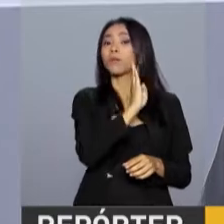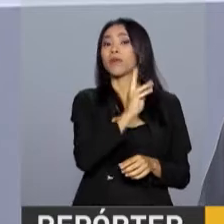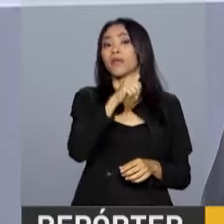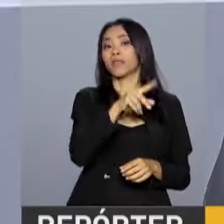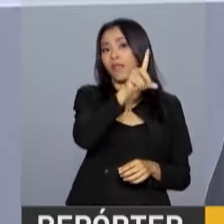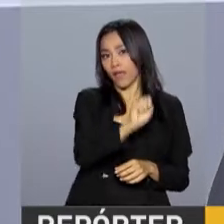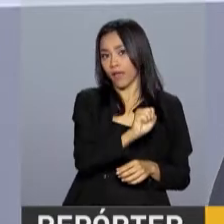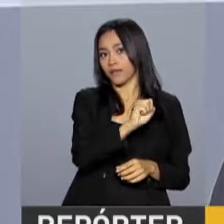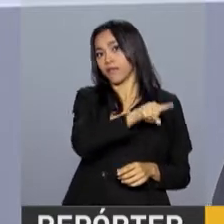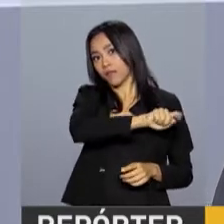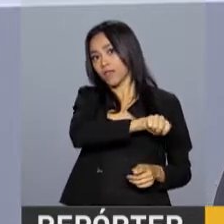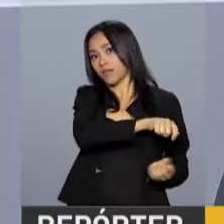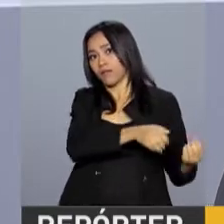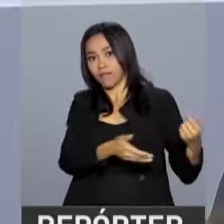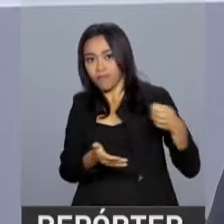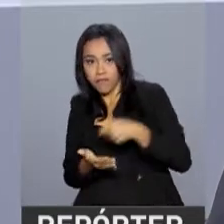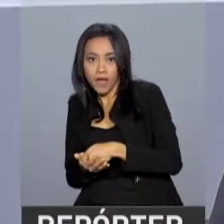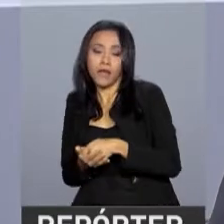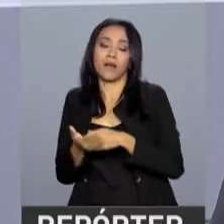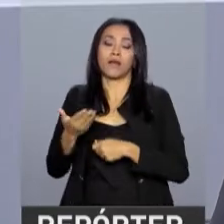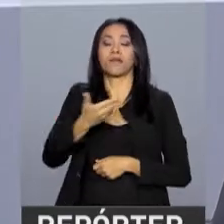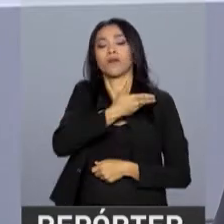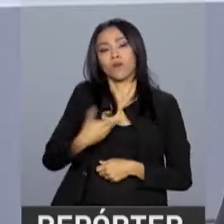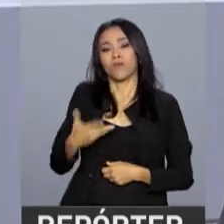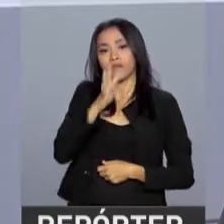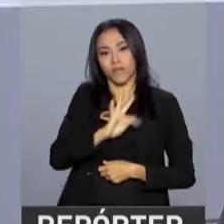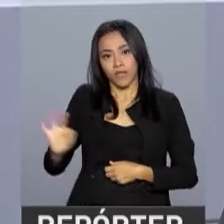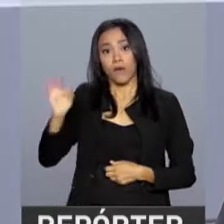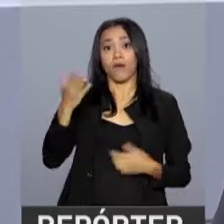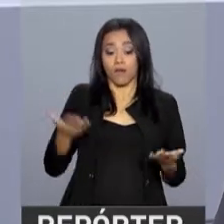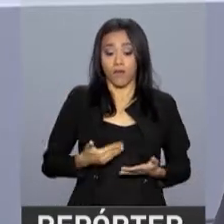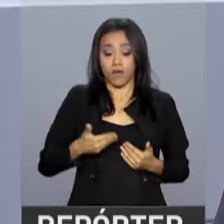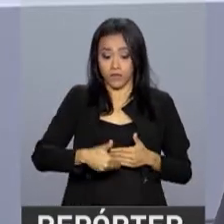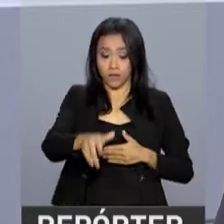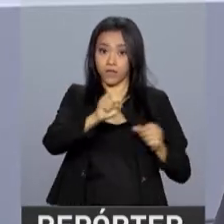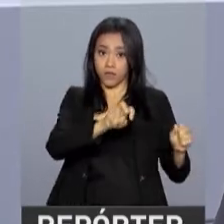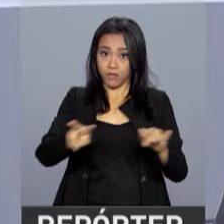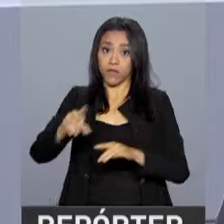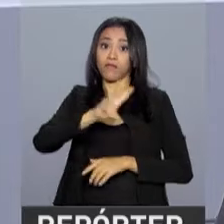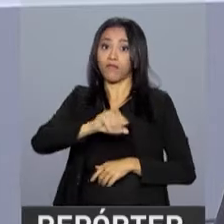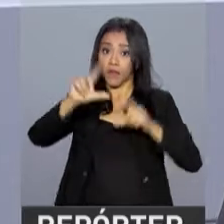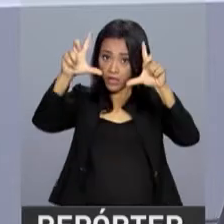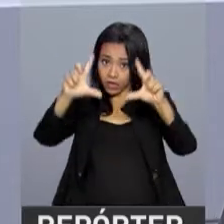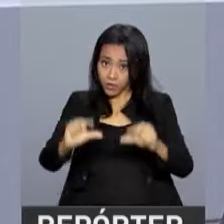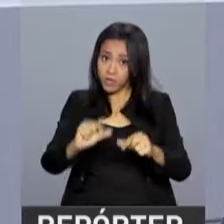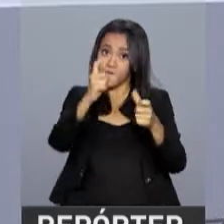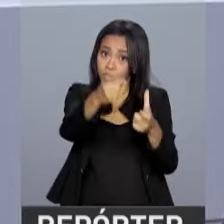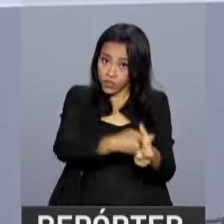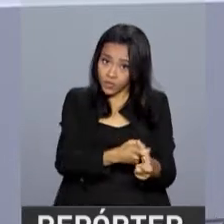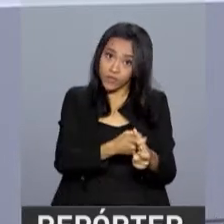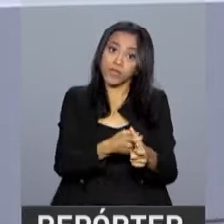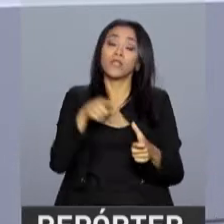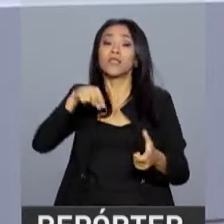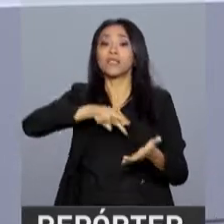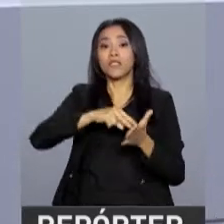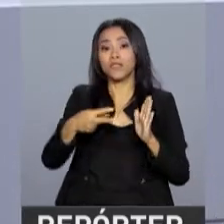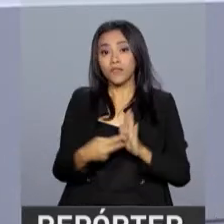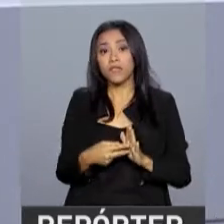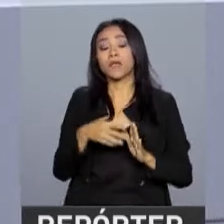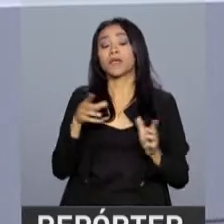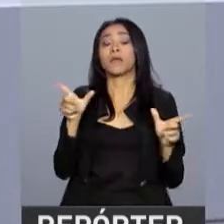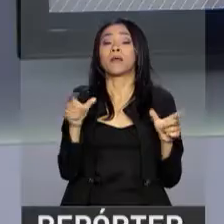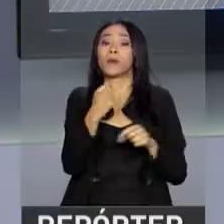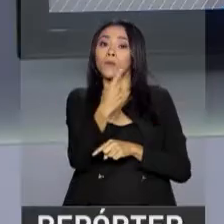união o dinheiro devolvido esta semana vai reduzir o débito do governo e representa meio por cento do pib o produto interno